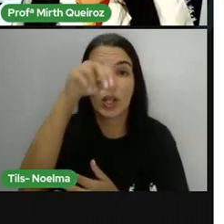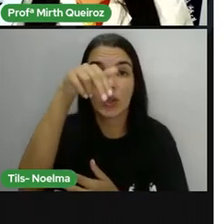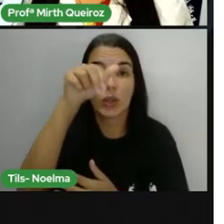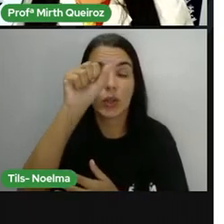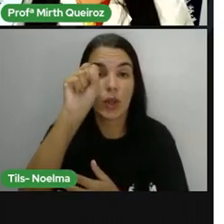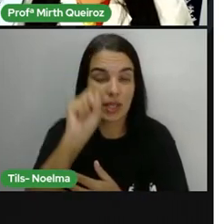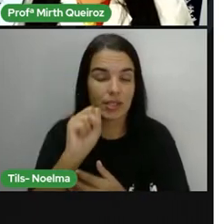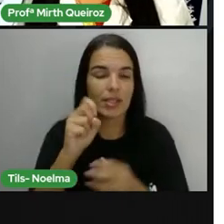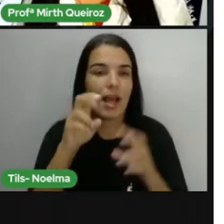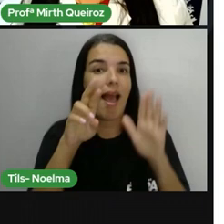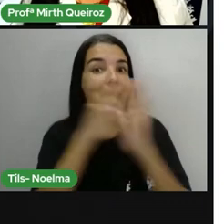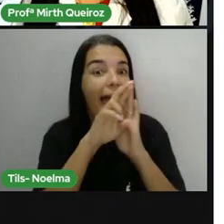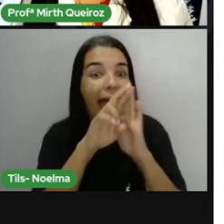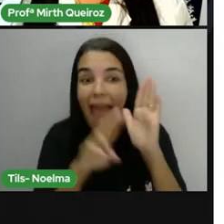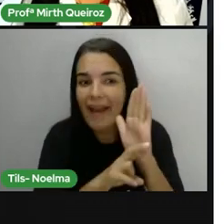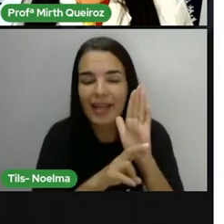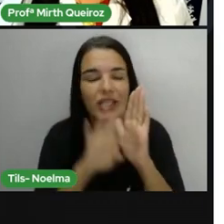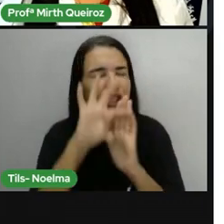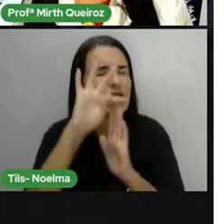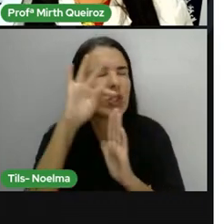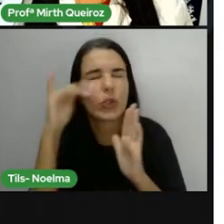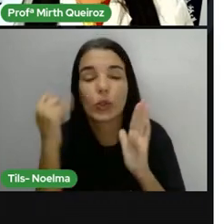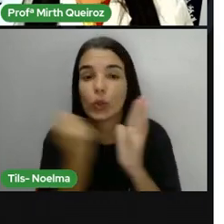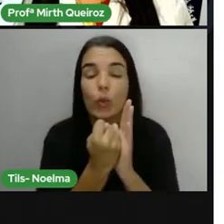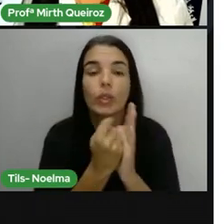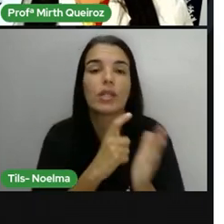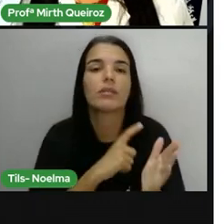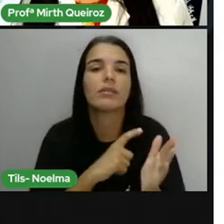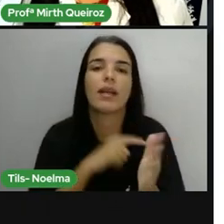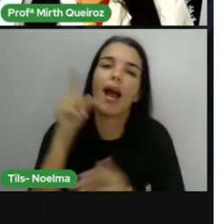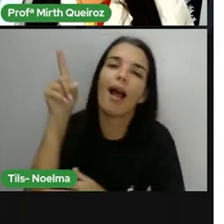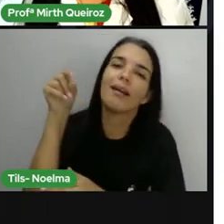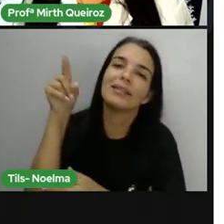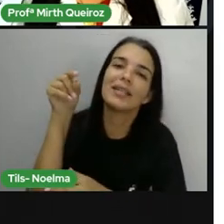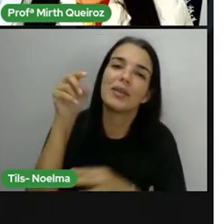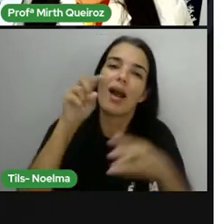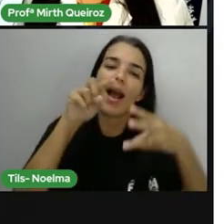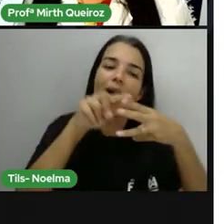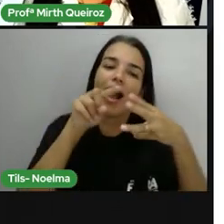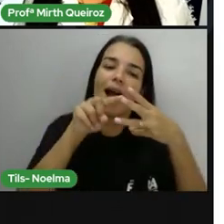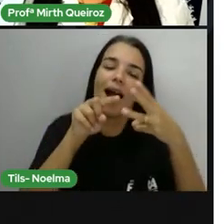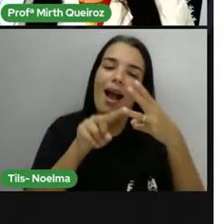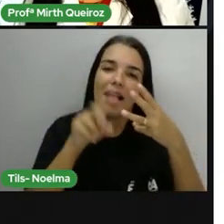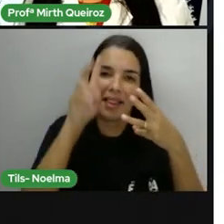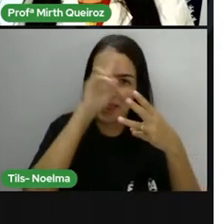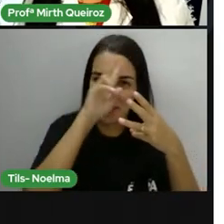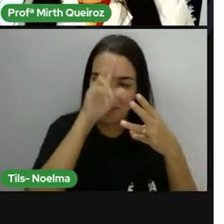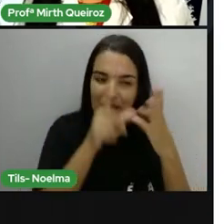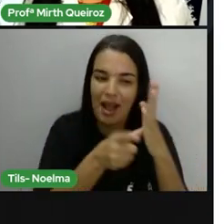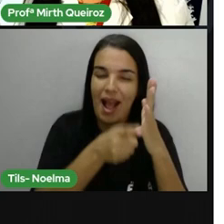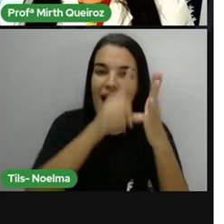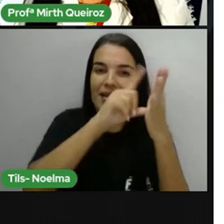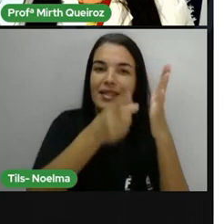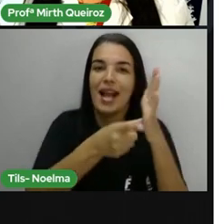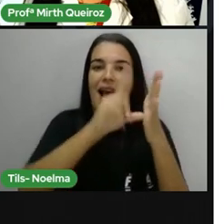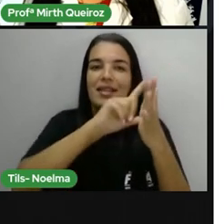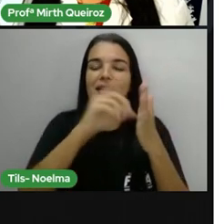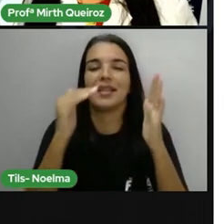palavras proparoxítonas são acentuadas, certo? Aí na antepenúltima